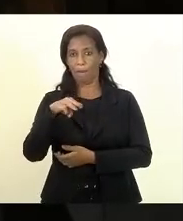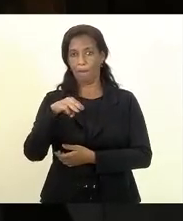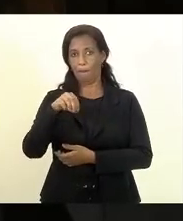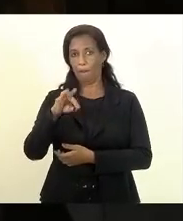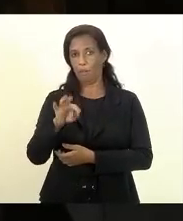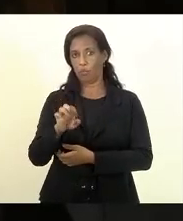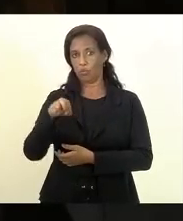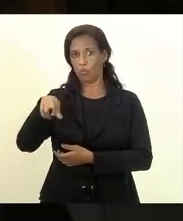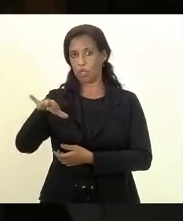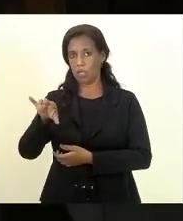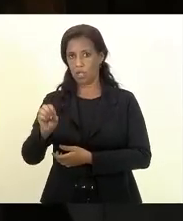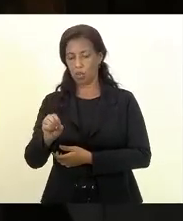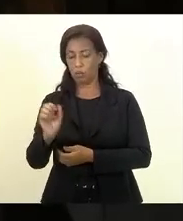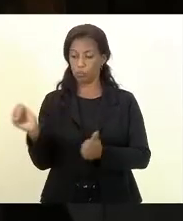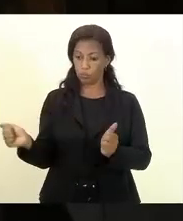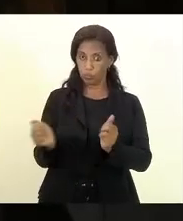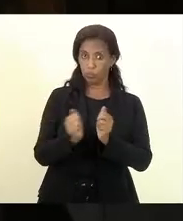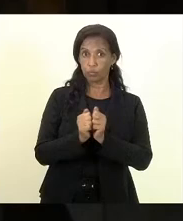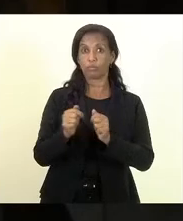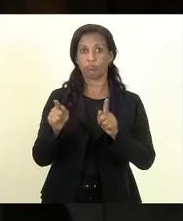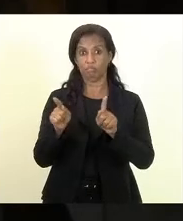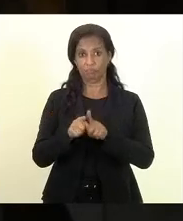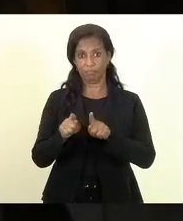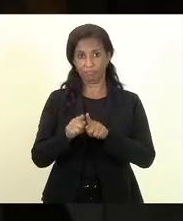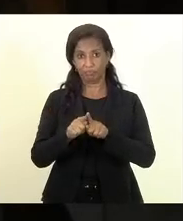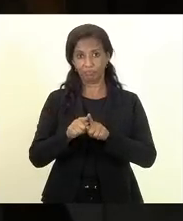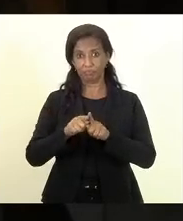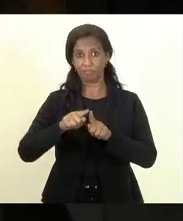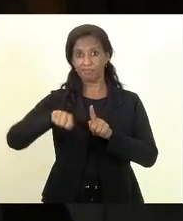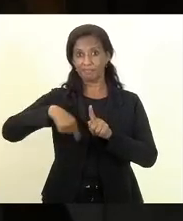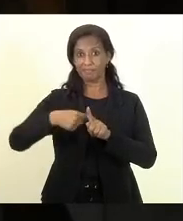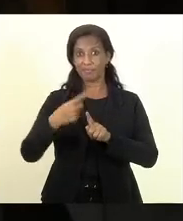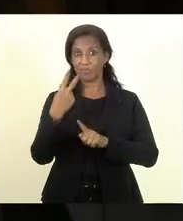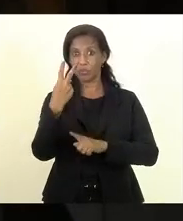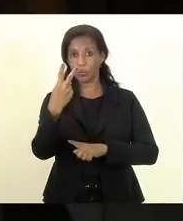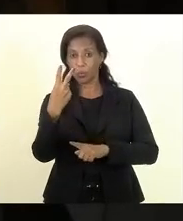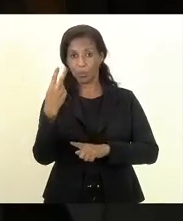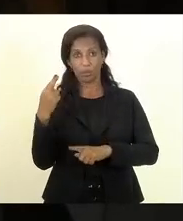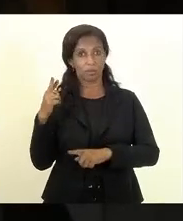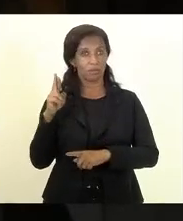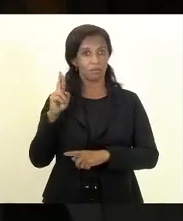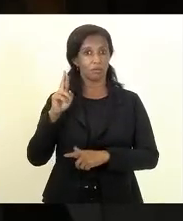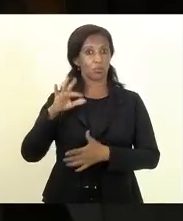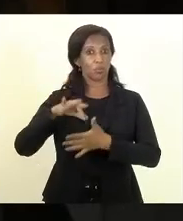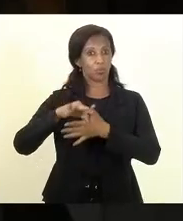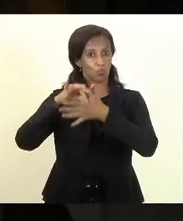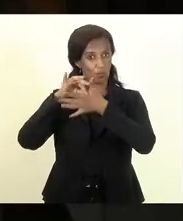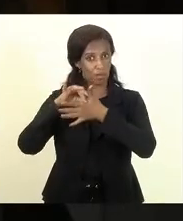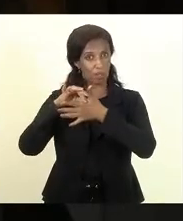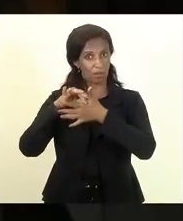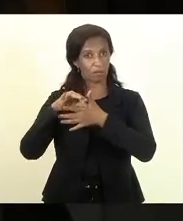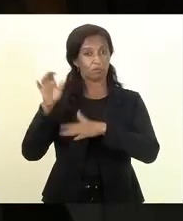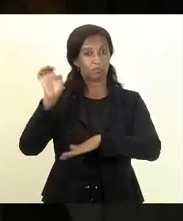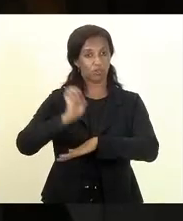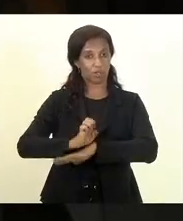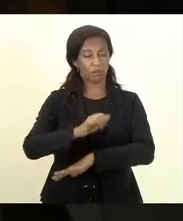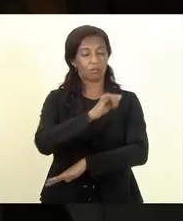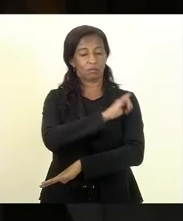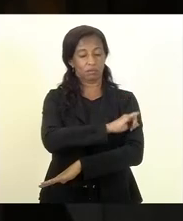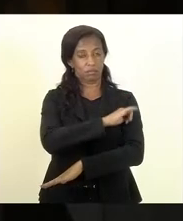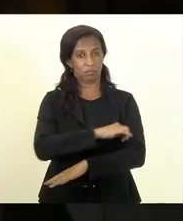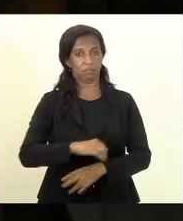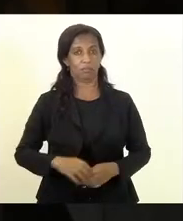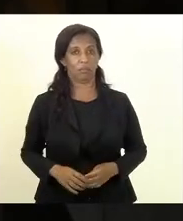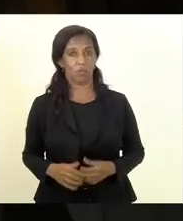Montenegro. E juntamente com ele, mais dois representantes do governo do Estado do Rio de Janeiro,